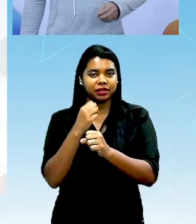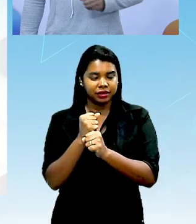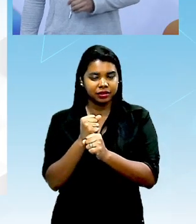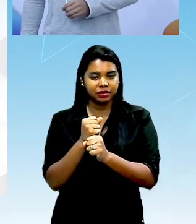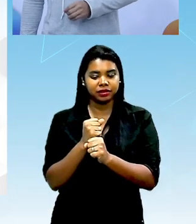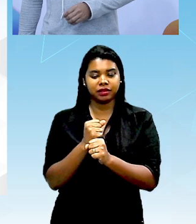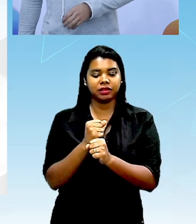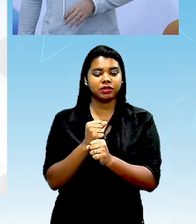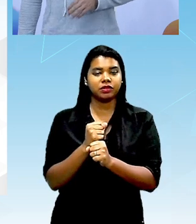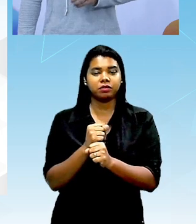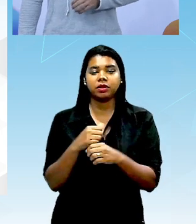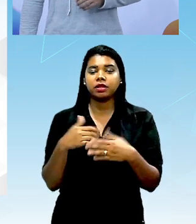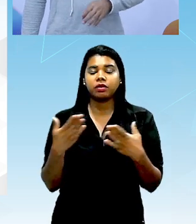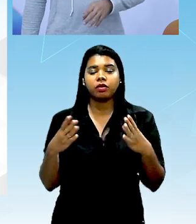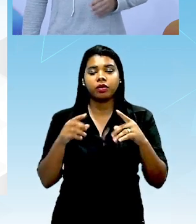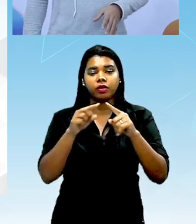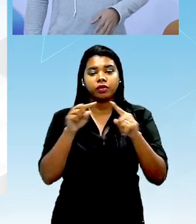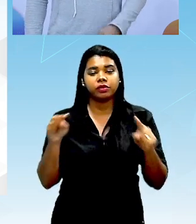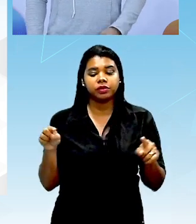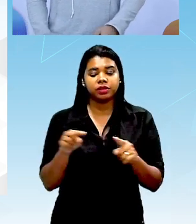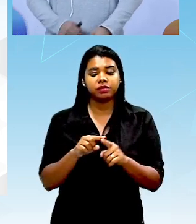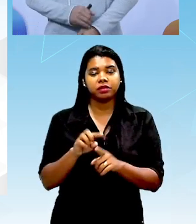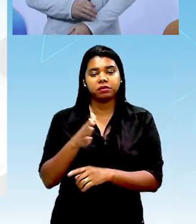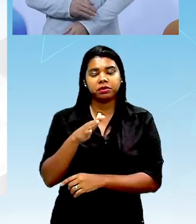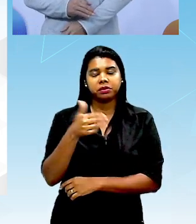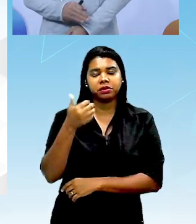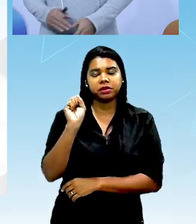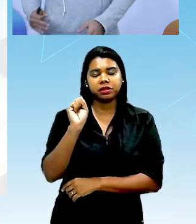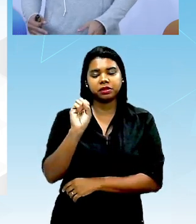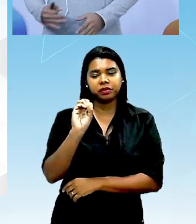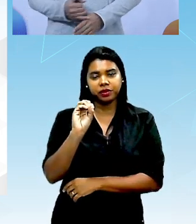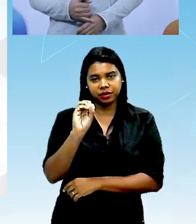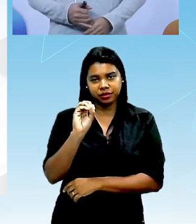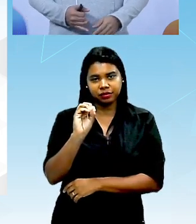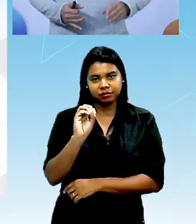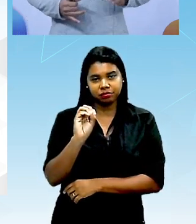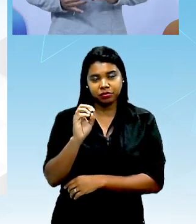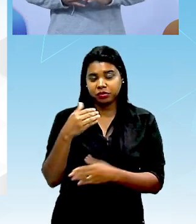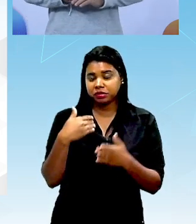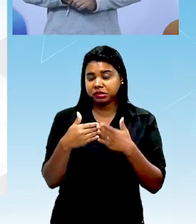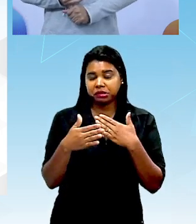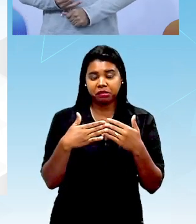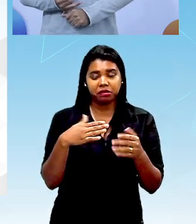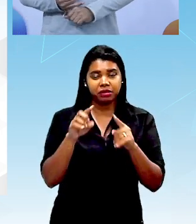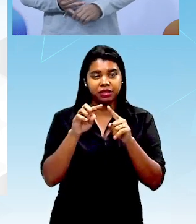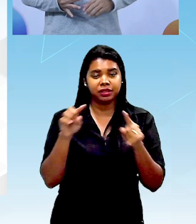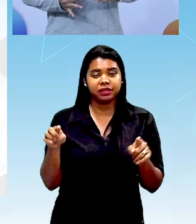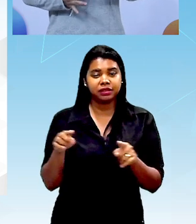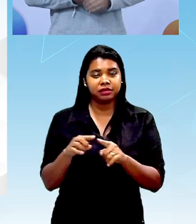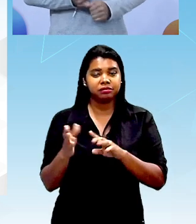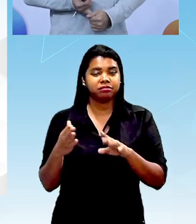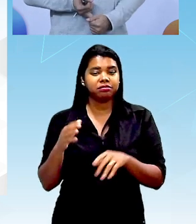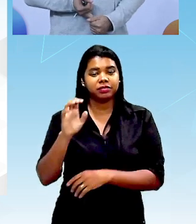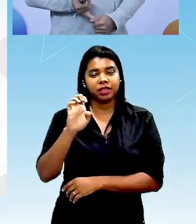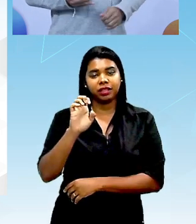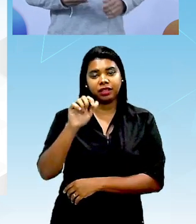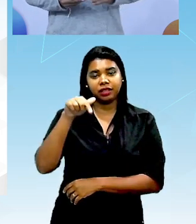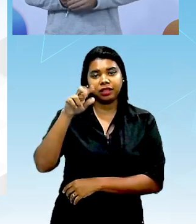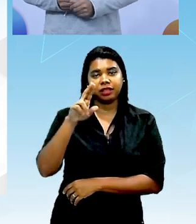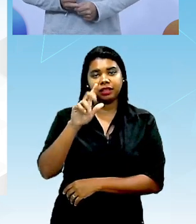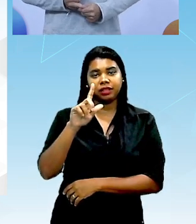internos de qualquer triângulo tem que valer 180. Pode ser qualquer tipo de triângulo. Equilátero,